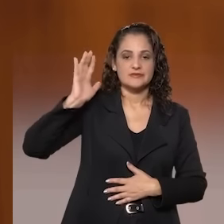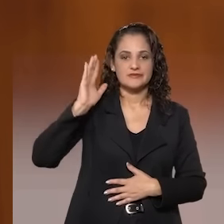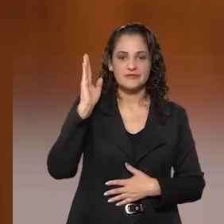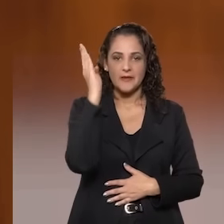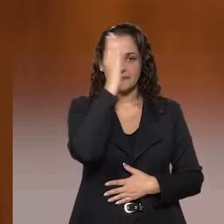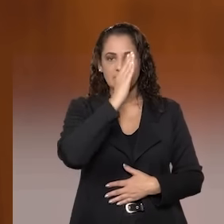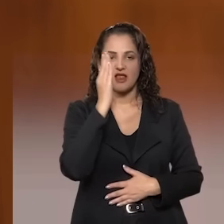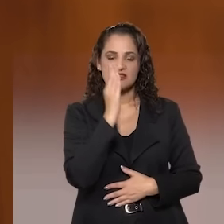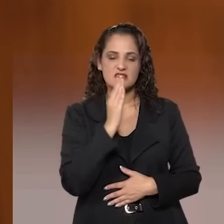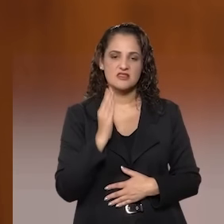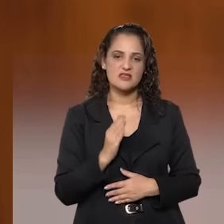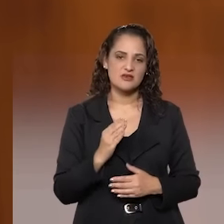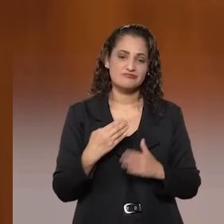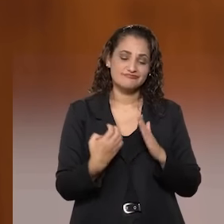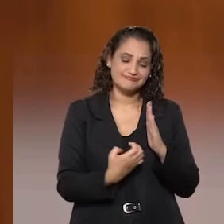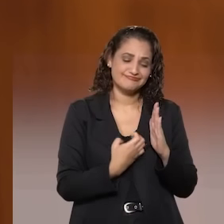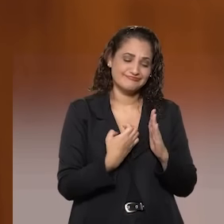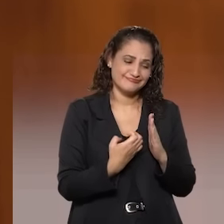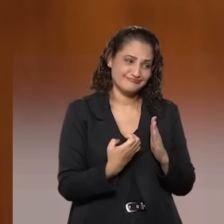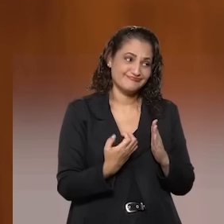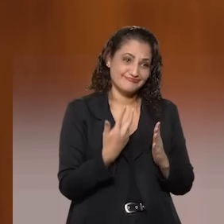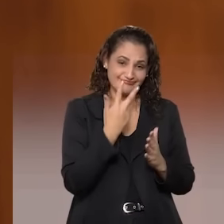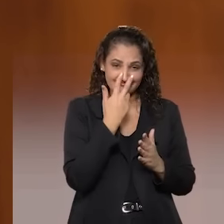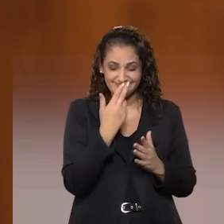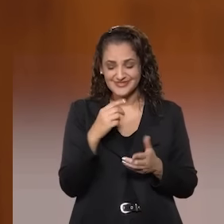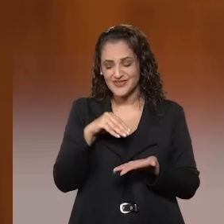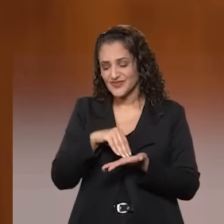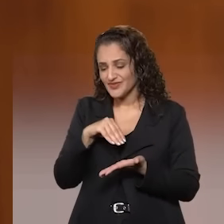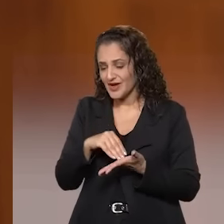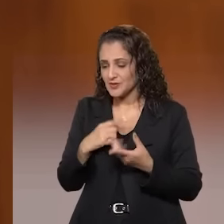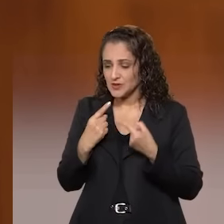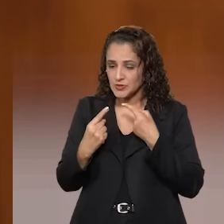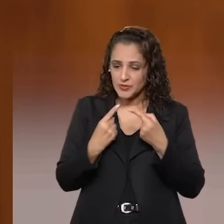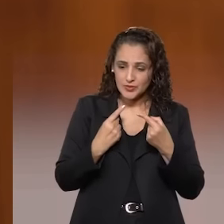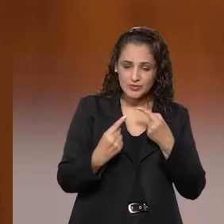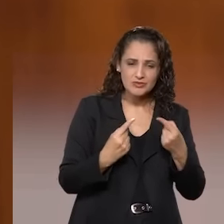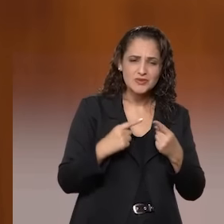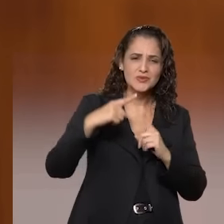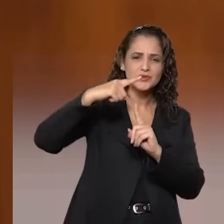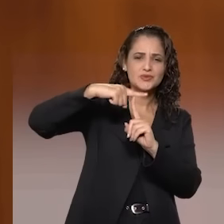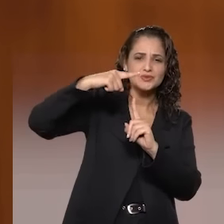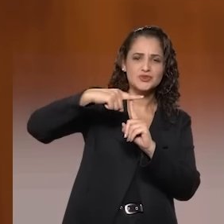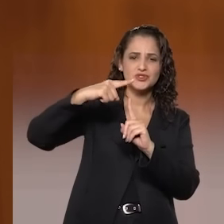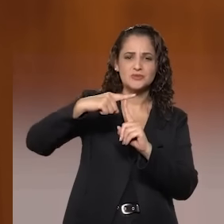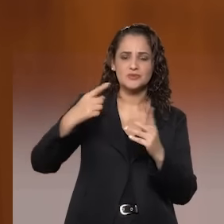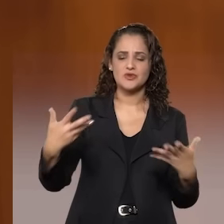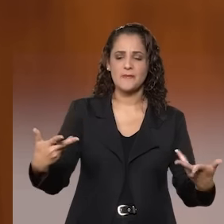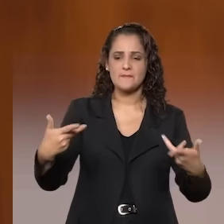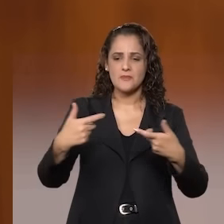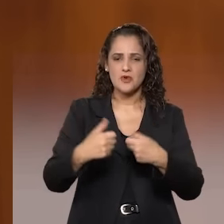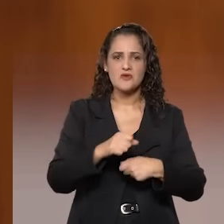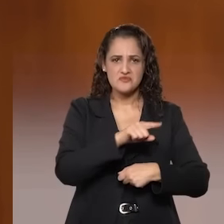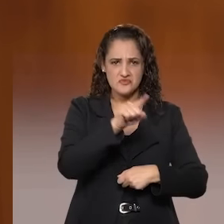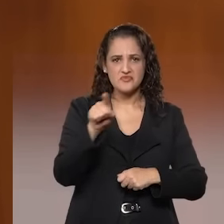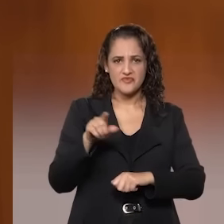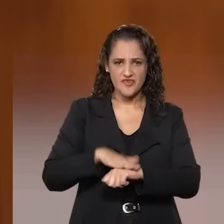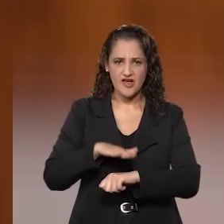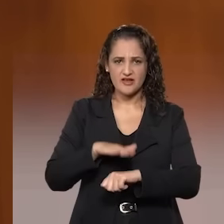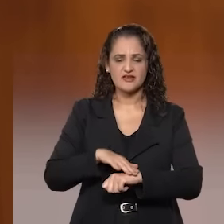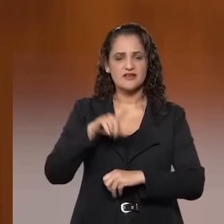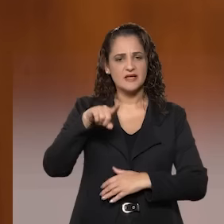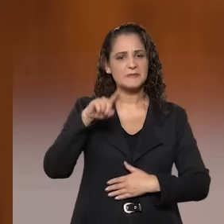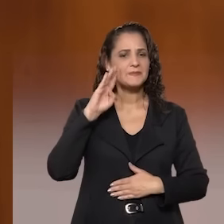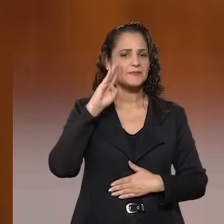Brasil Então eu acho que falta muita conversa sabe e esse tipo de abordagem como vocês fazem aqui eu acho que é